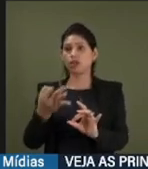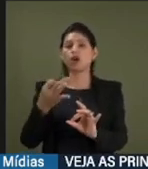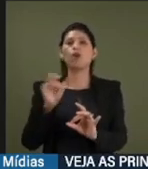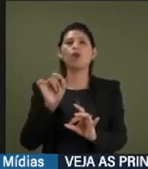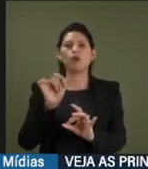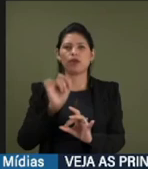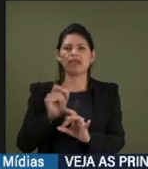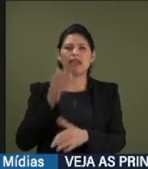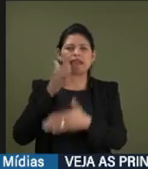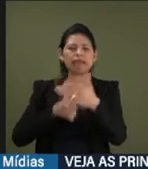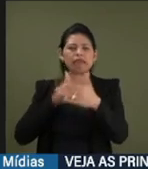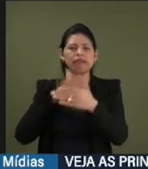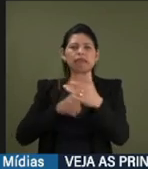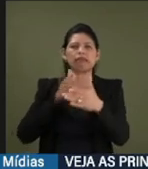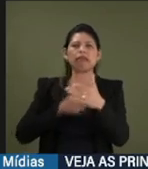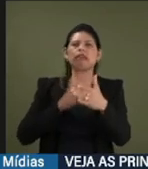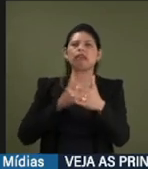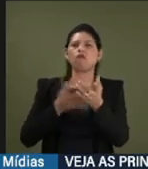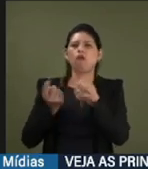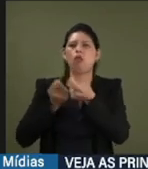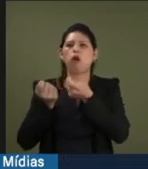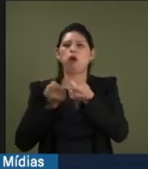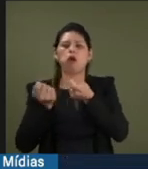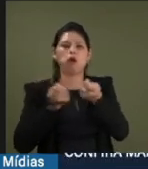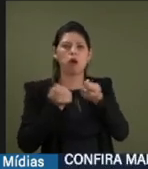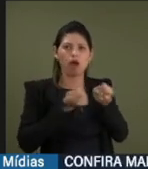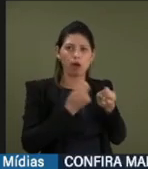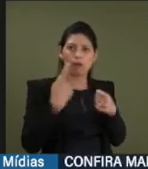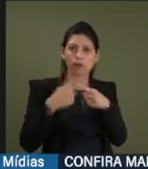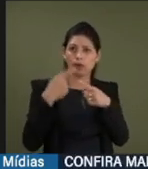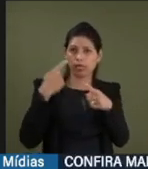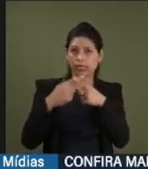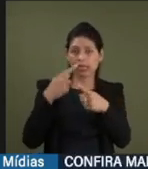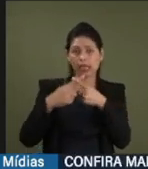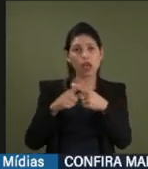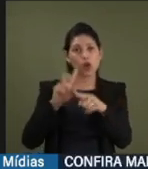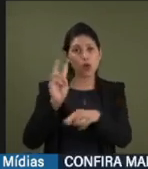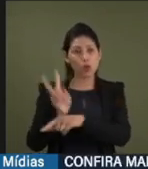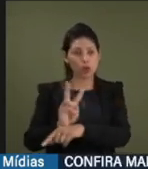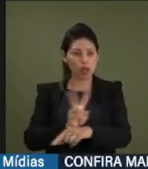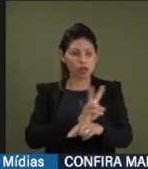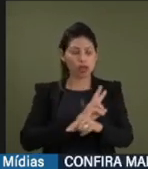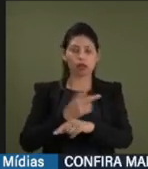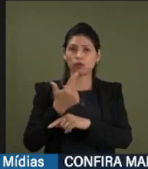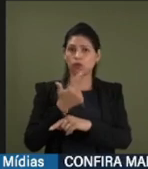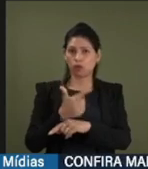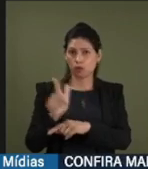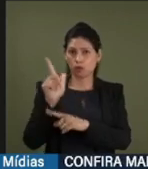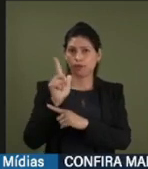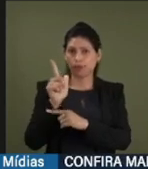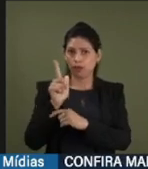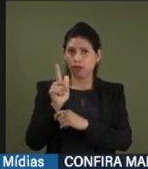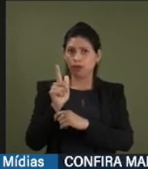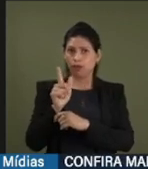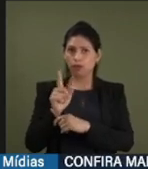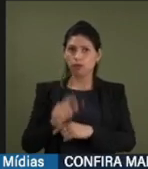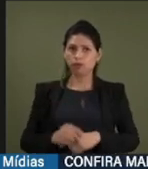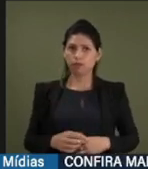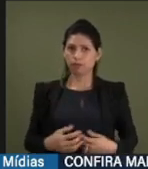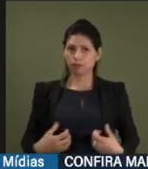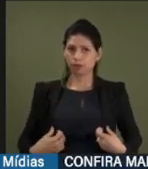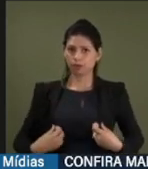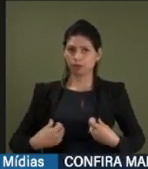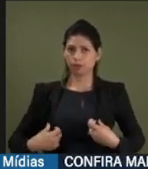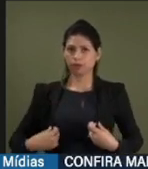do mecanismo que faz um poder proteger o outro e a impunidade prevalecer na